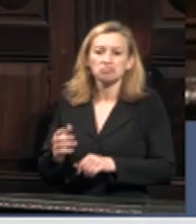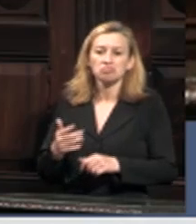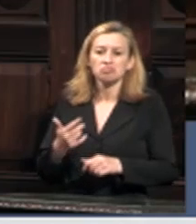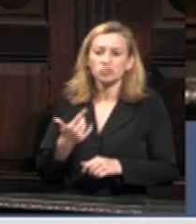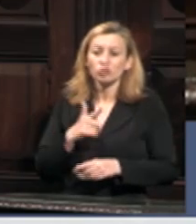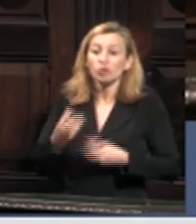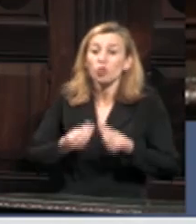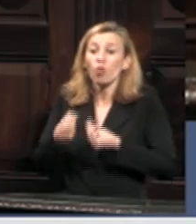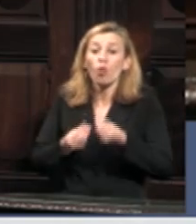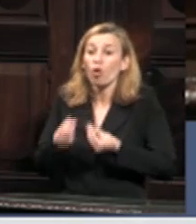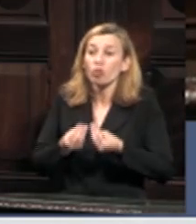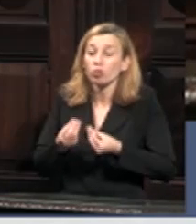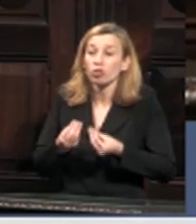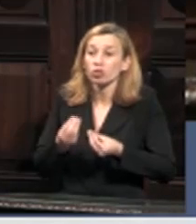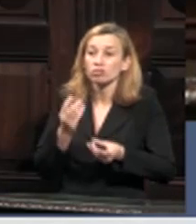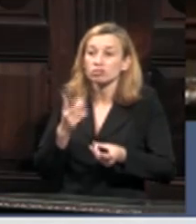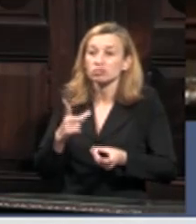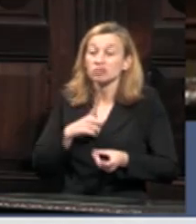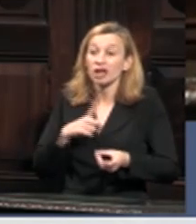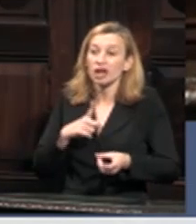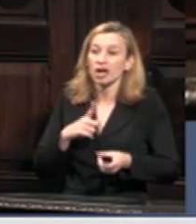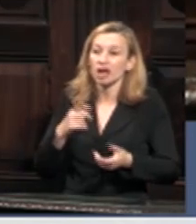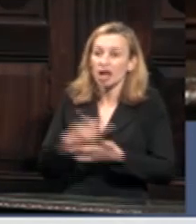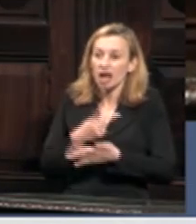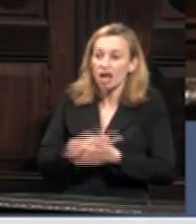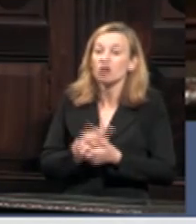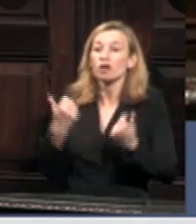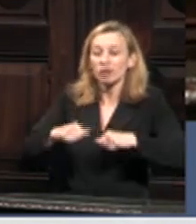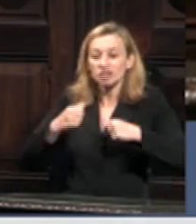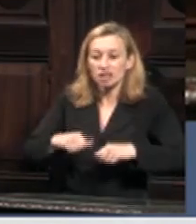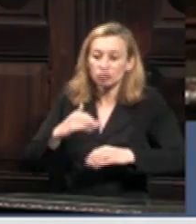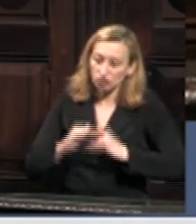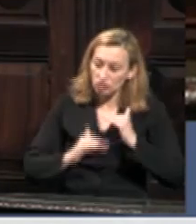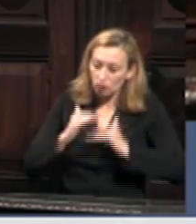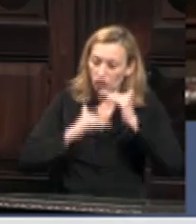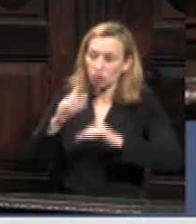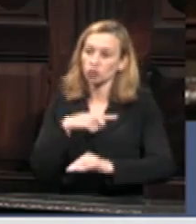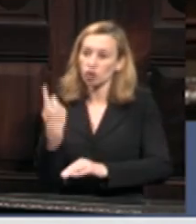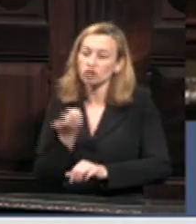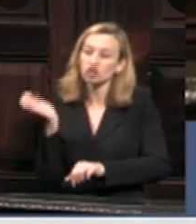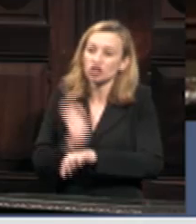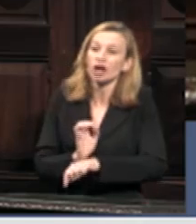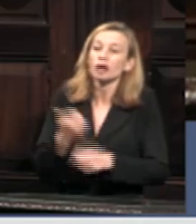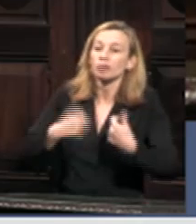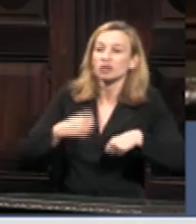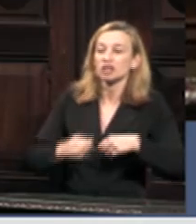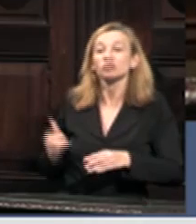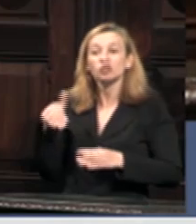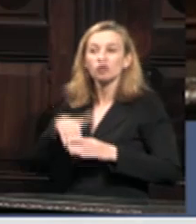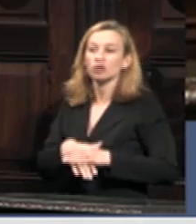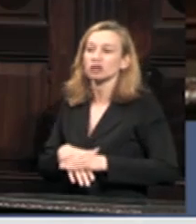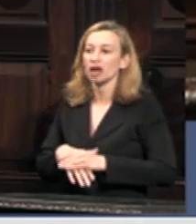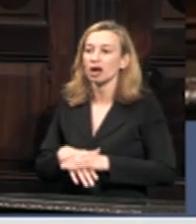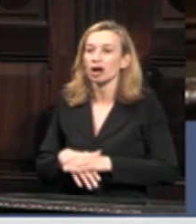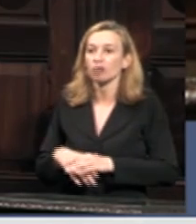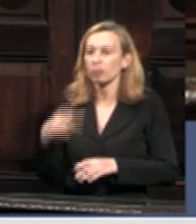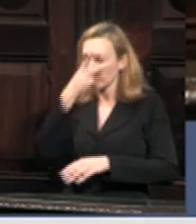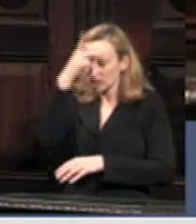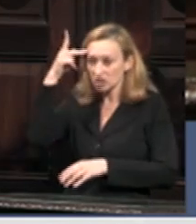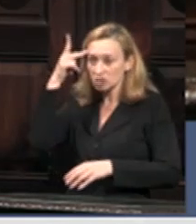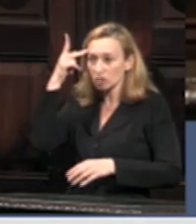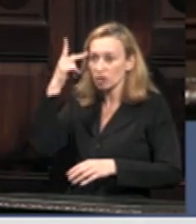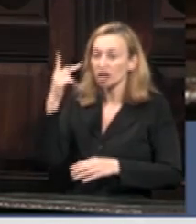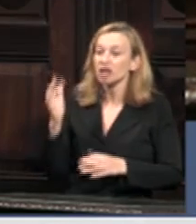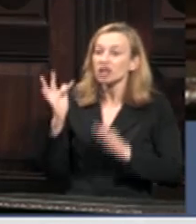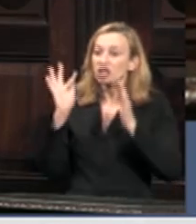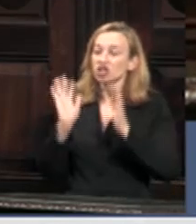erros, nós temos que retomar o crescimento do nosso Estado, nós temos que votar num gestor testado e